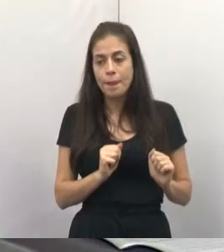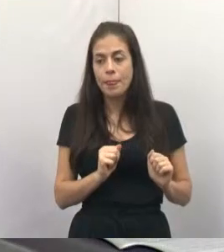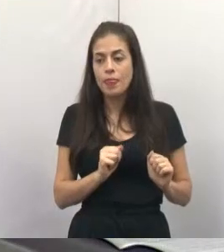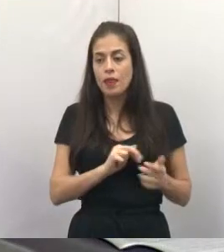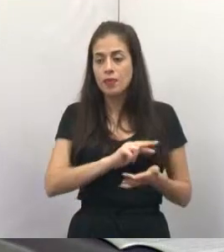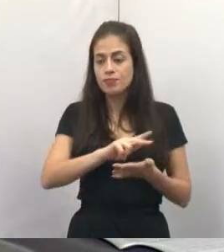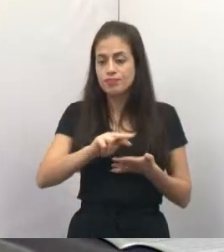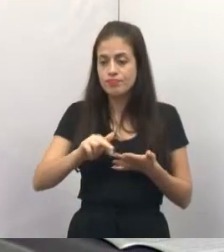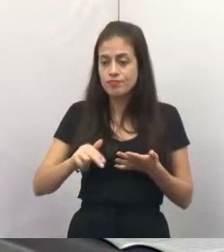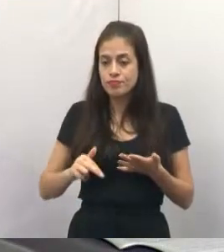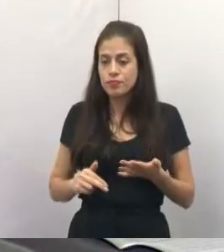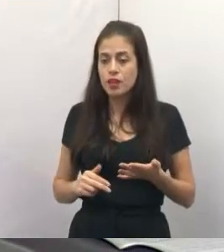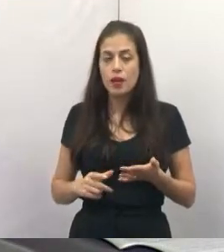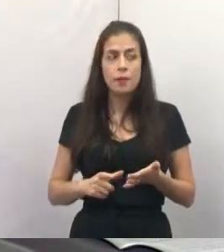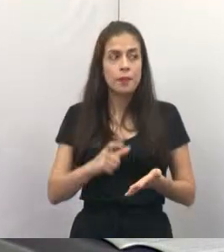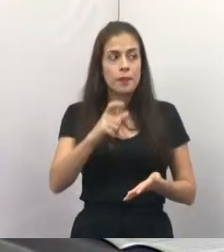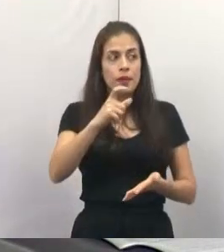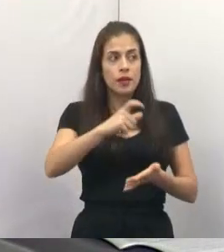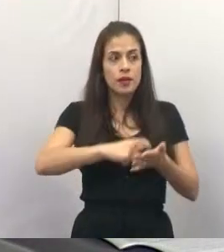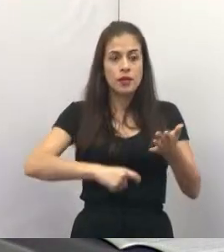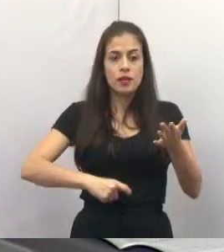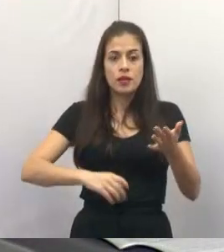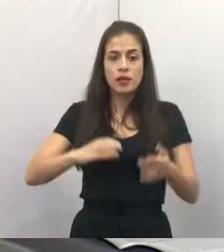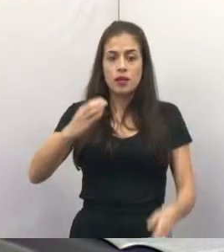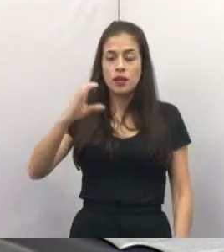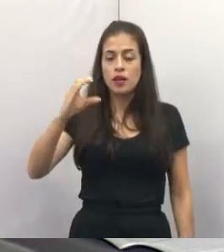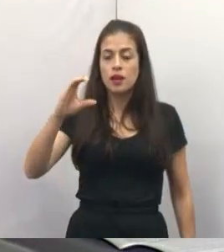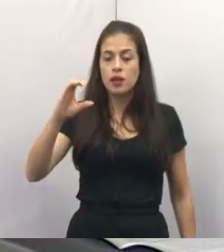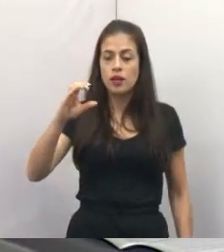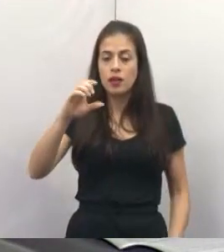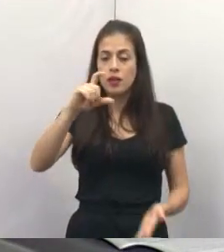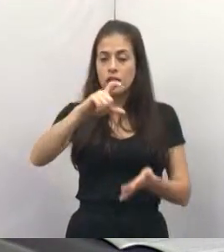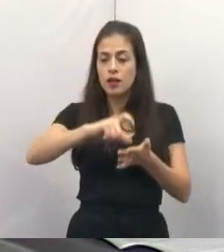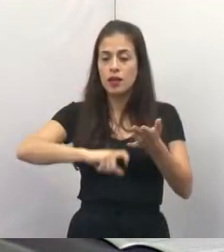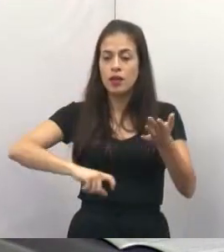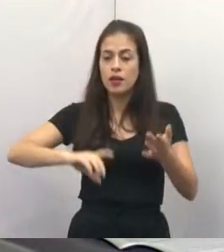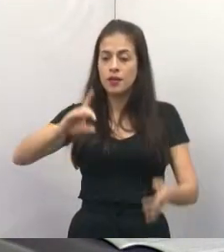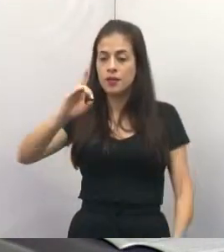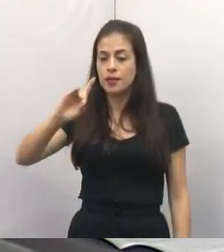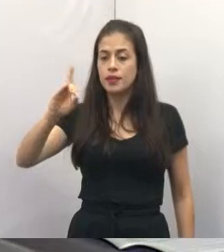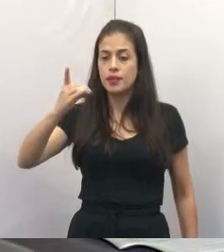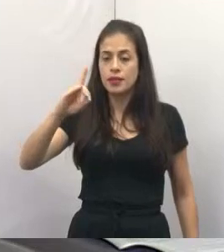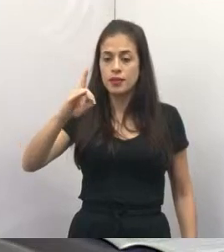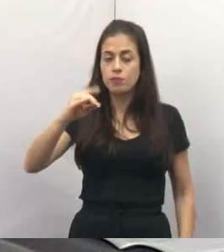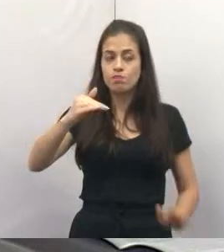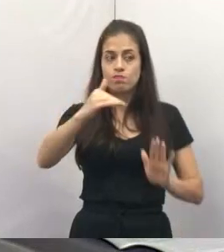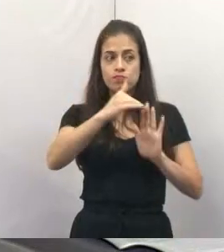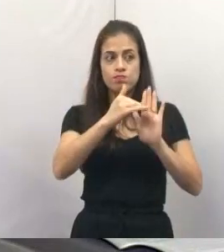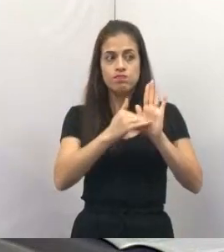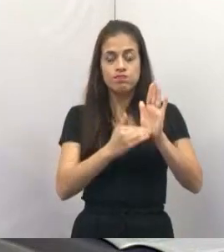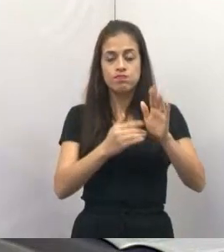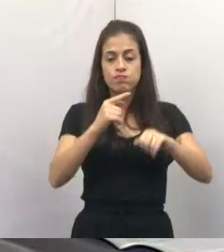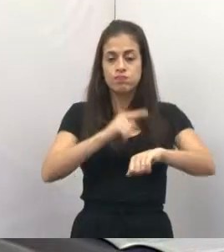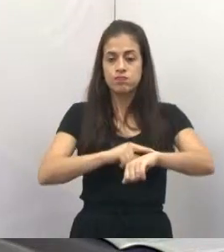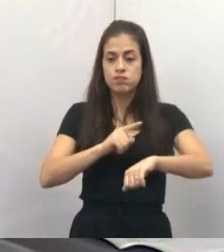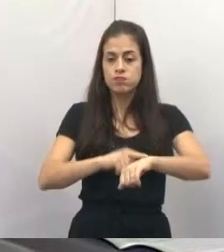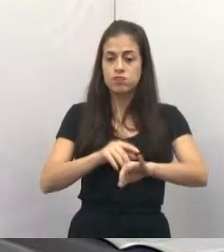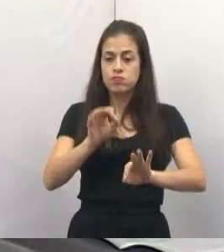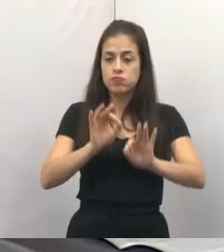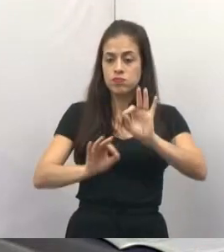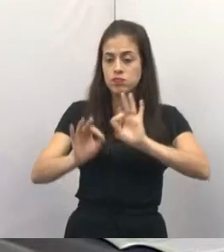outros meios, por cartão de crédito ou débito, dentro dos prazos e demais critérios fixados